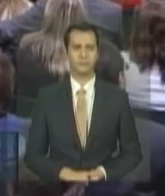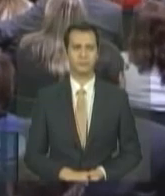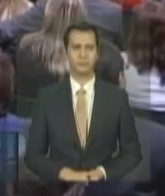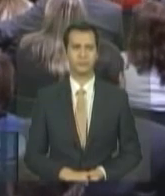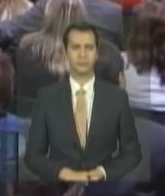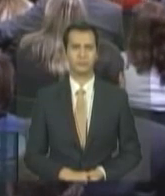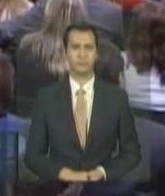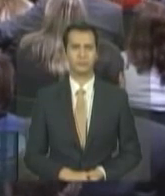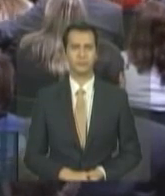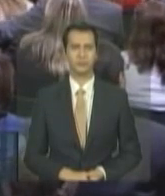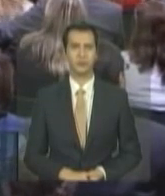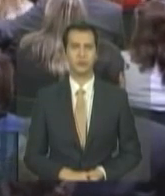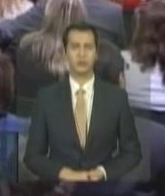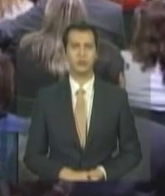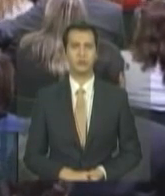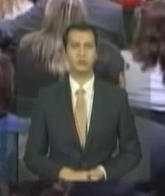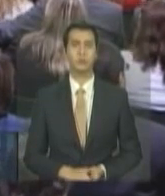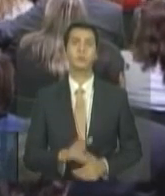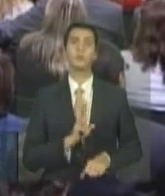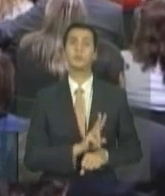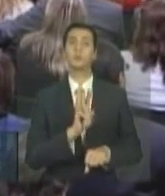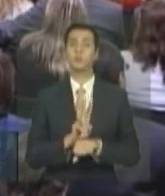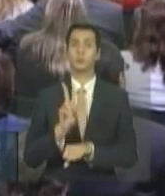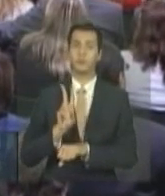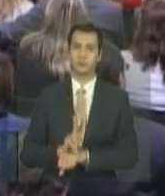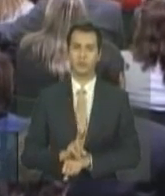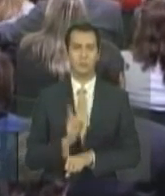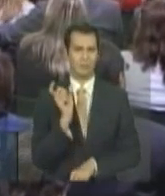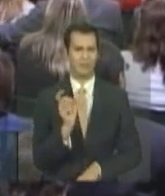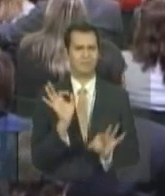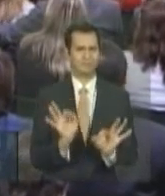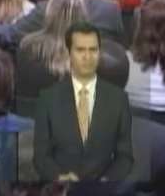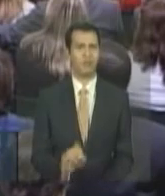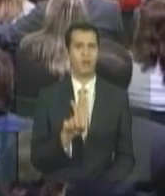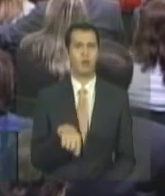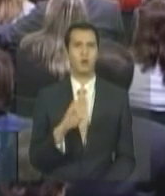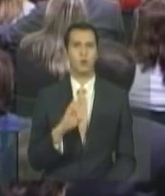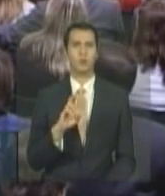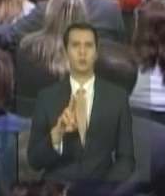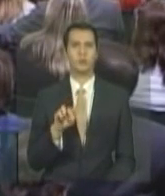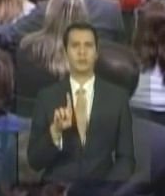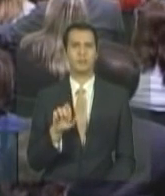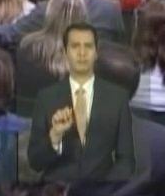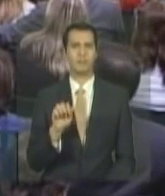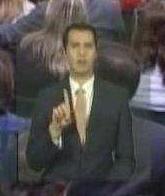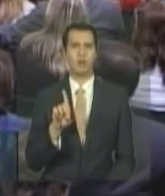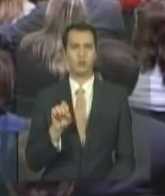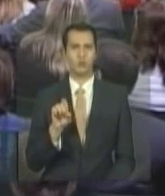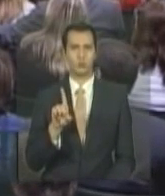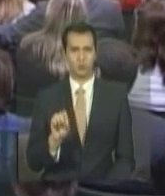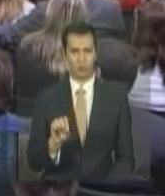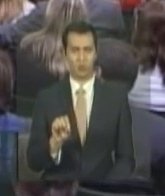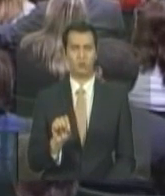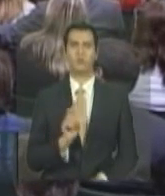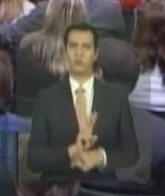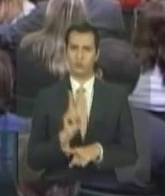do cuidado, a palavra mesmo é cuidado, é aquilo que você tem de